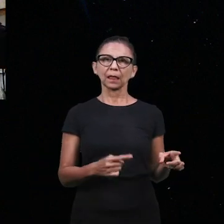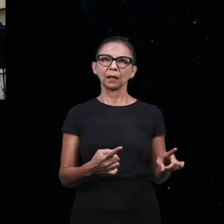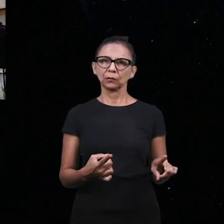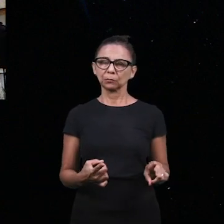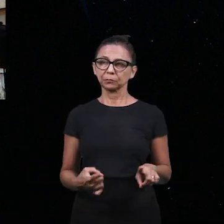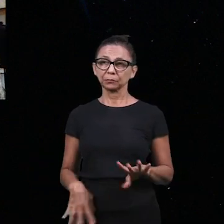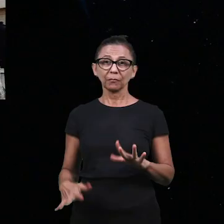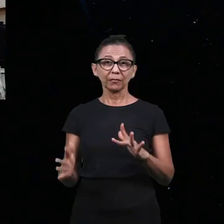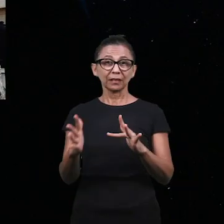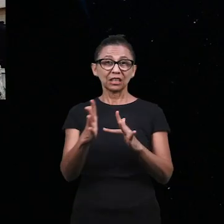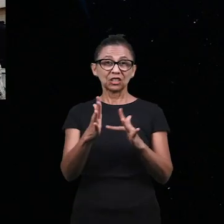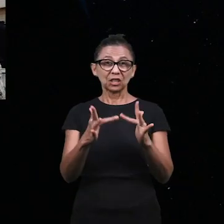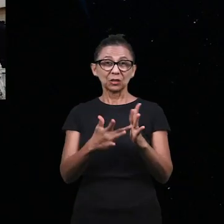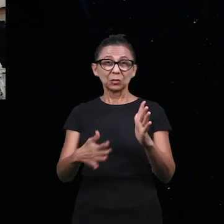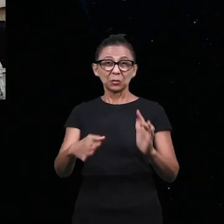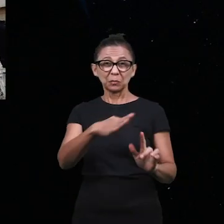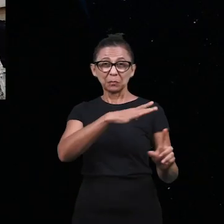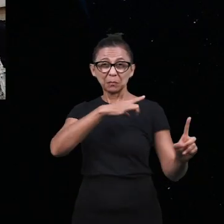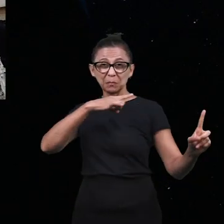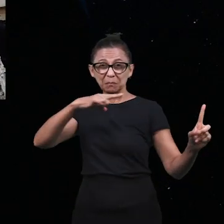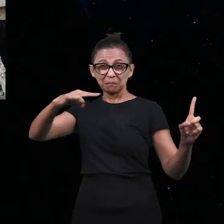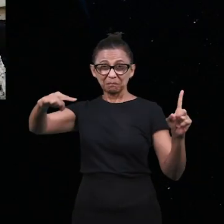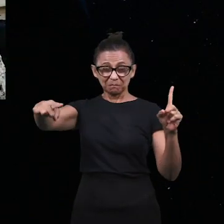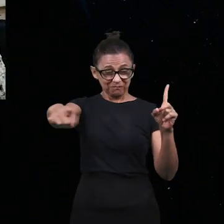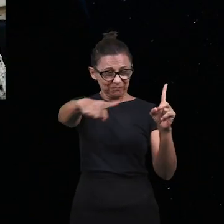Um alto preço